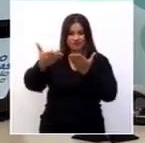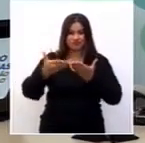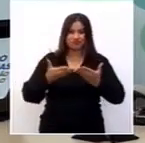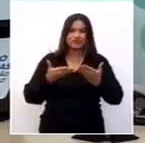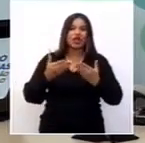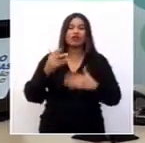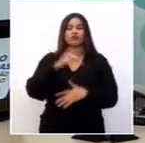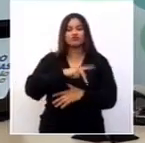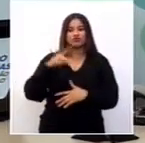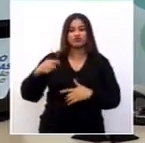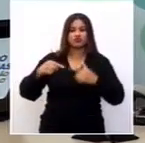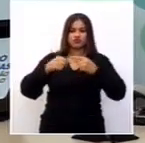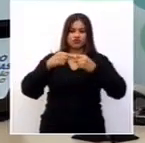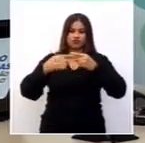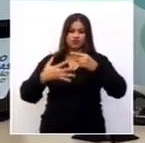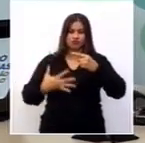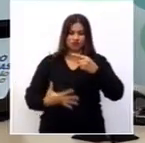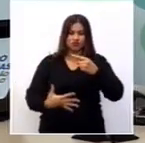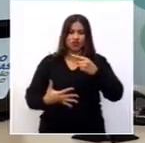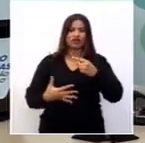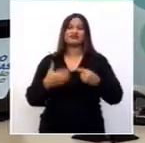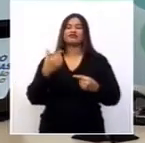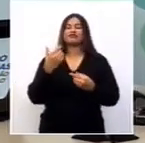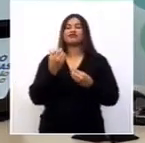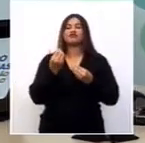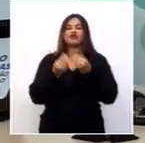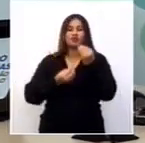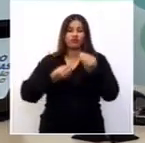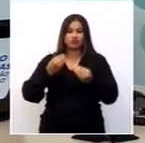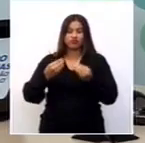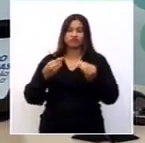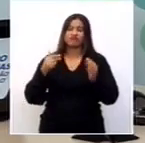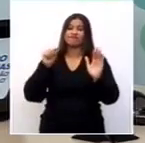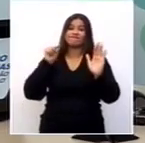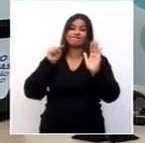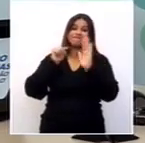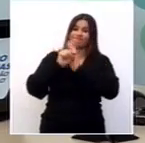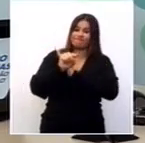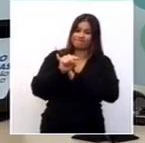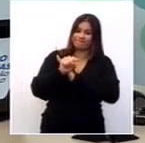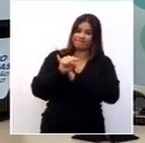no chat, respondendo a seguinte pergunta: